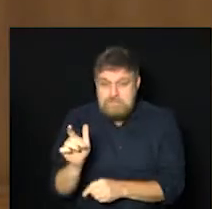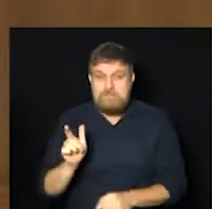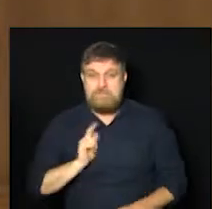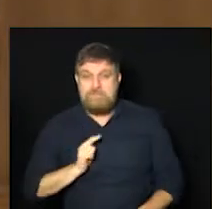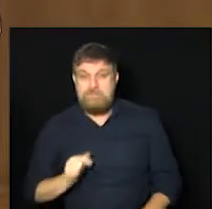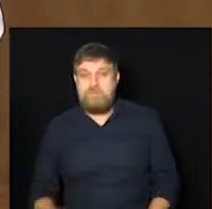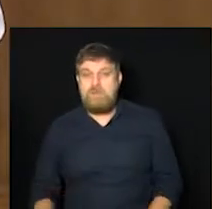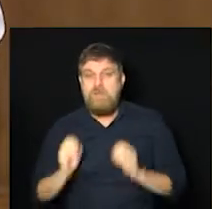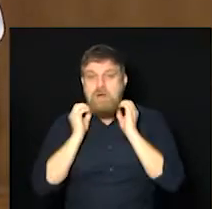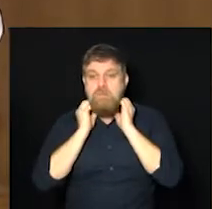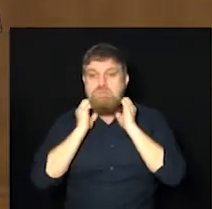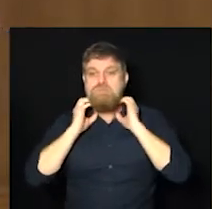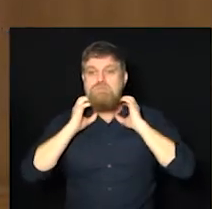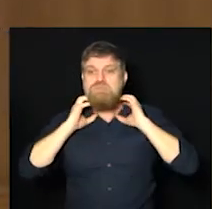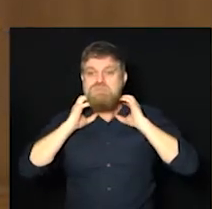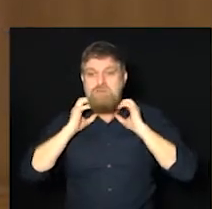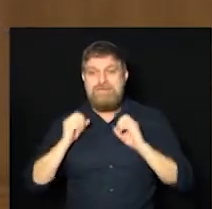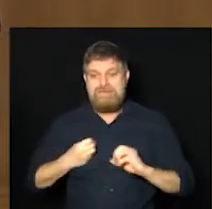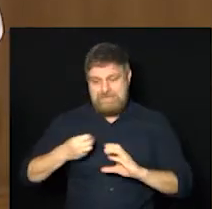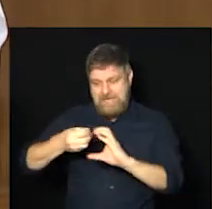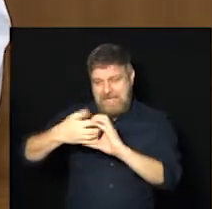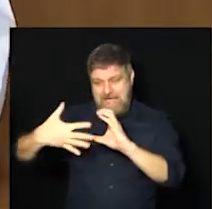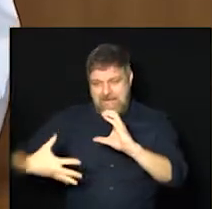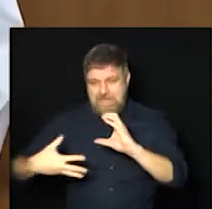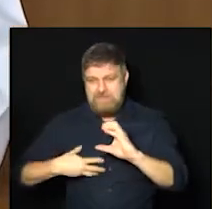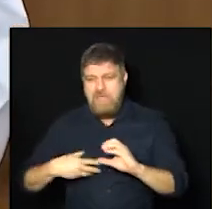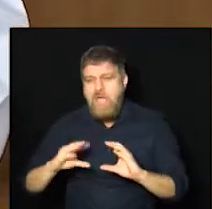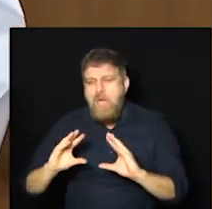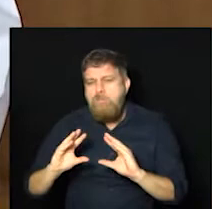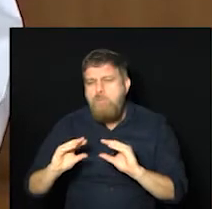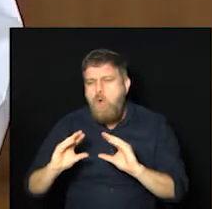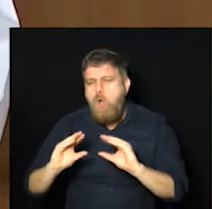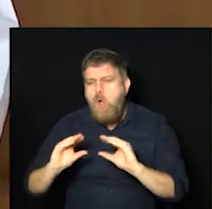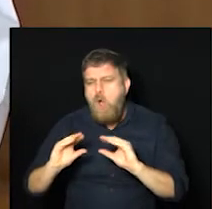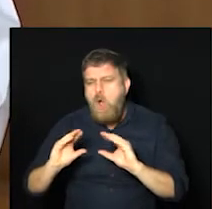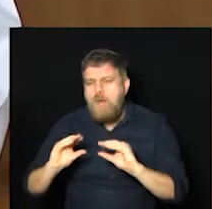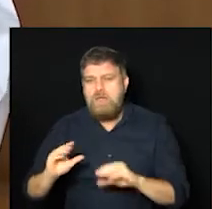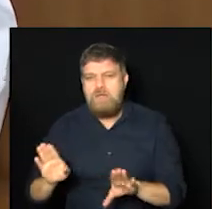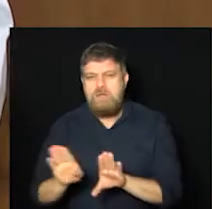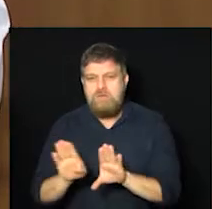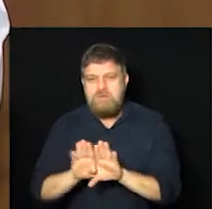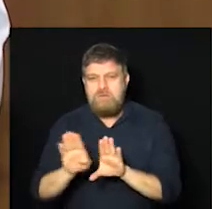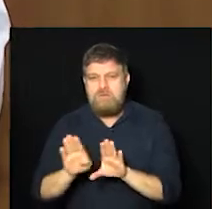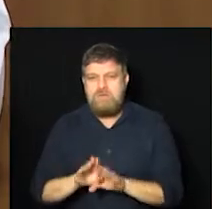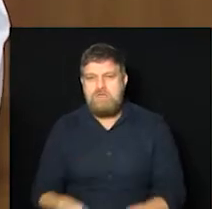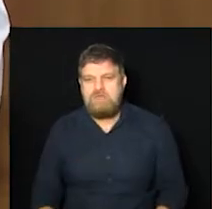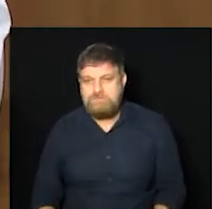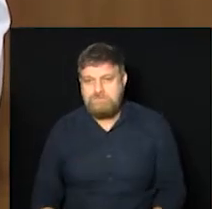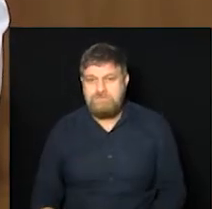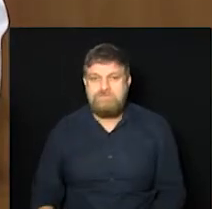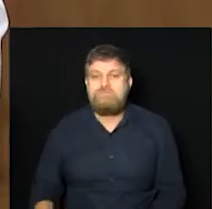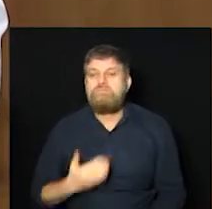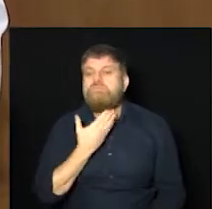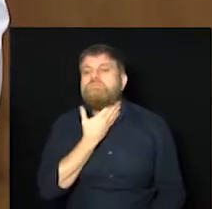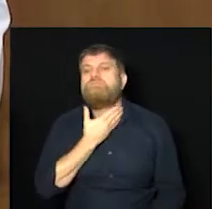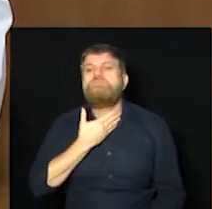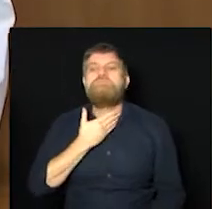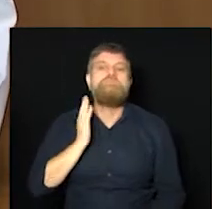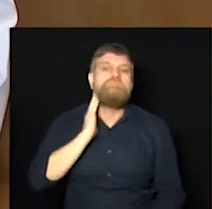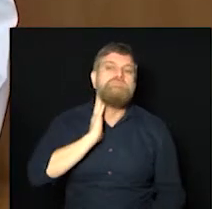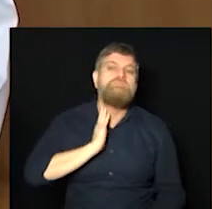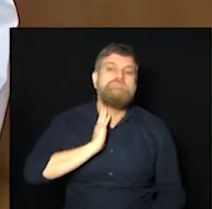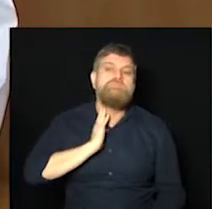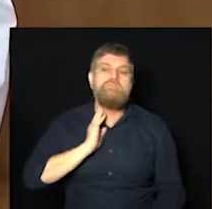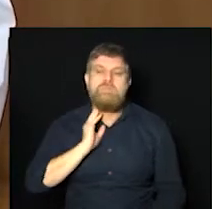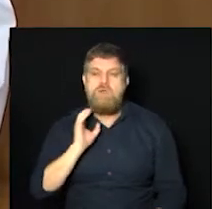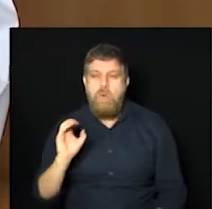ele é bastante característico, ele é macio, né? Ele às vezes tem uma continuidade aqui na região do pescoço